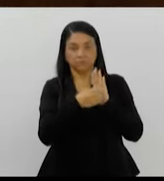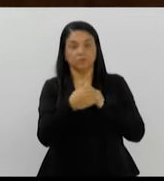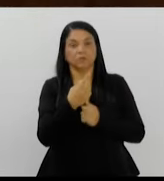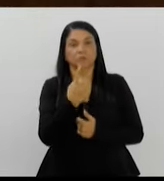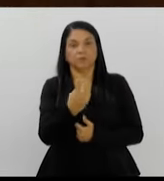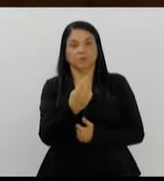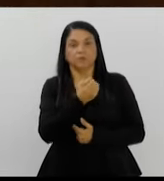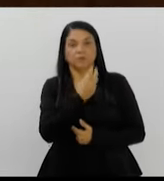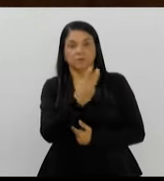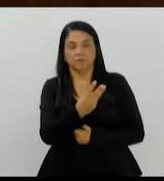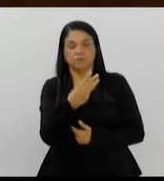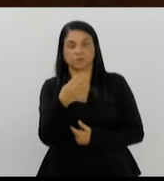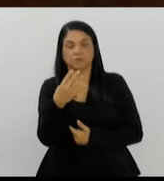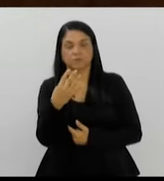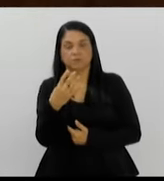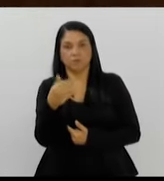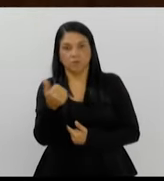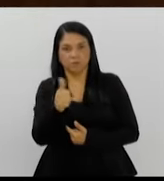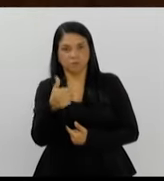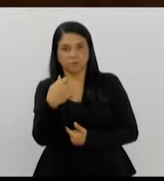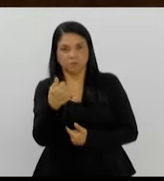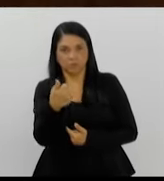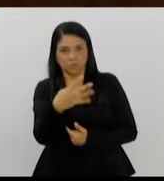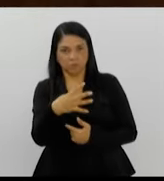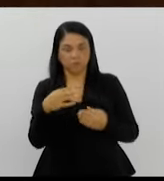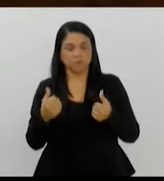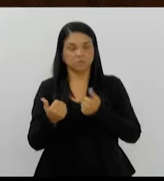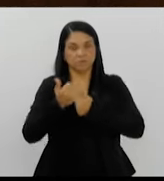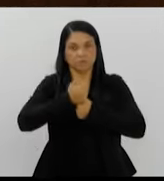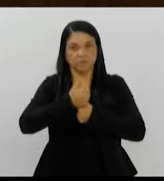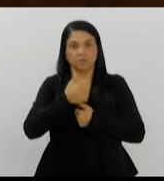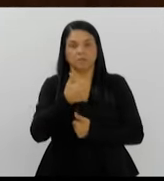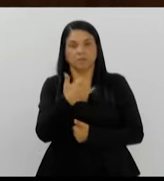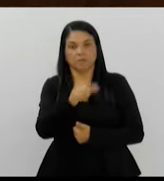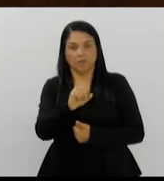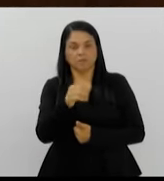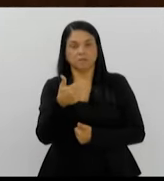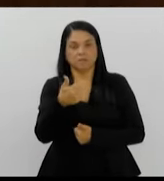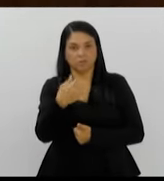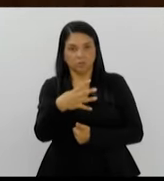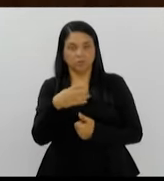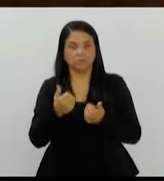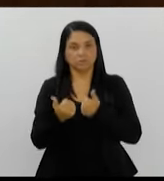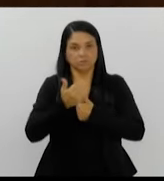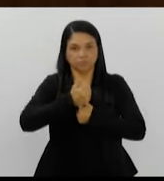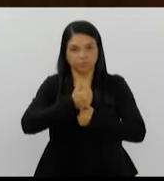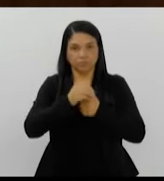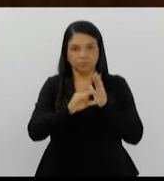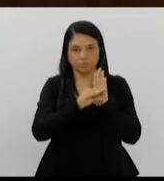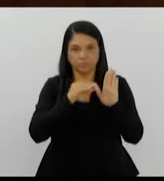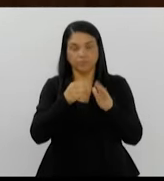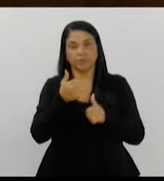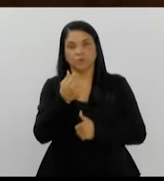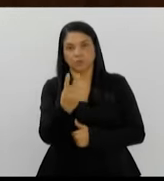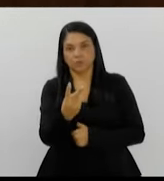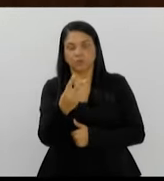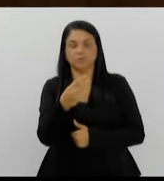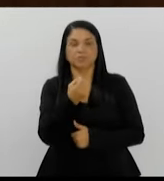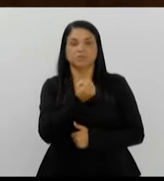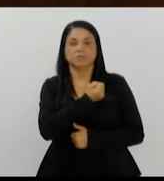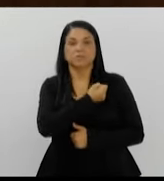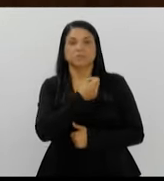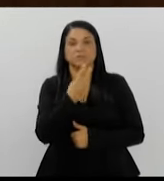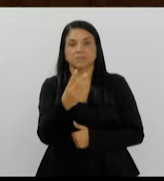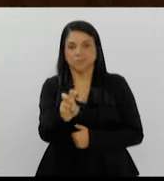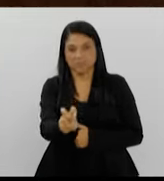14 favorável com subemenda emendas 10 e 12 favorável com subemenda aglutinativa as emendas 2 5 6 e